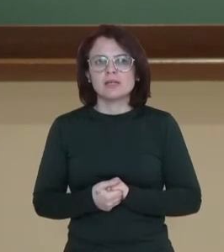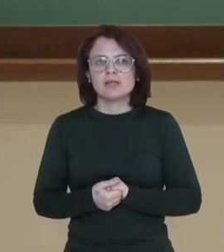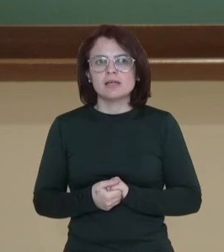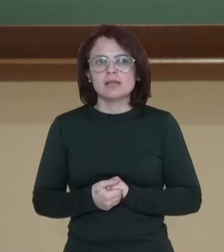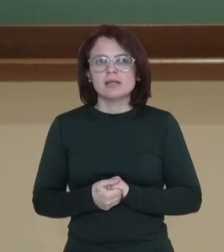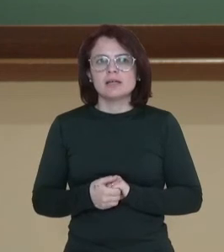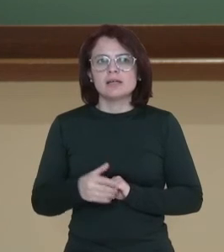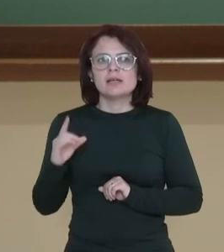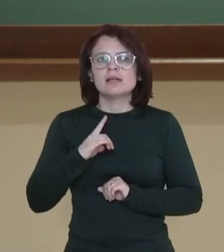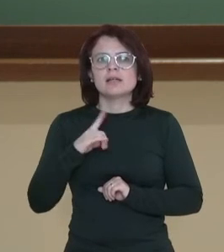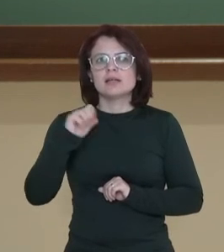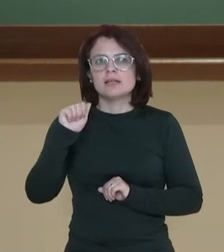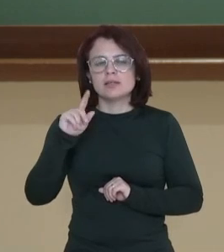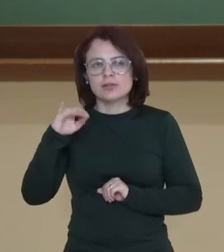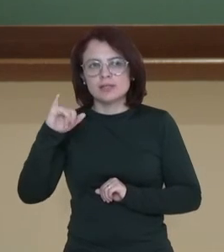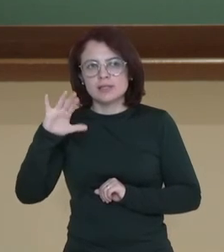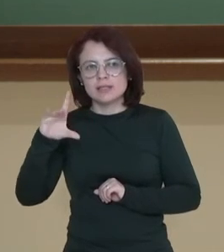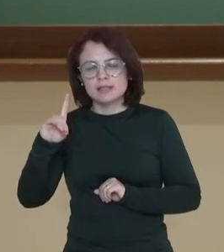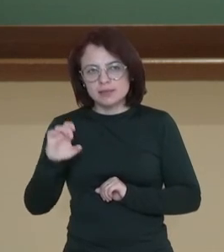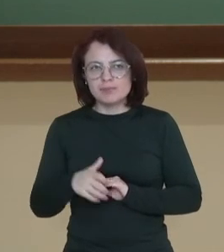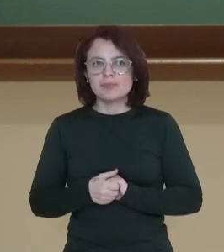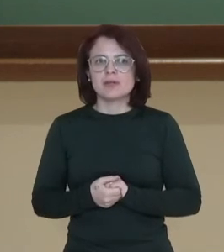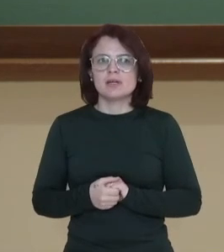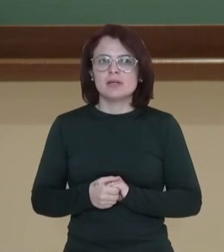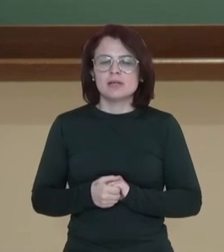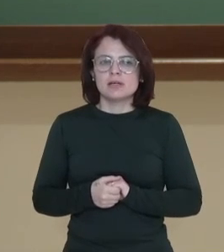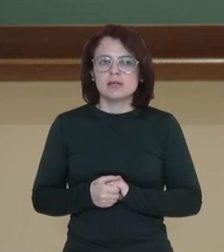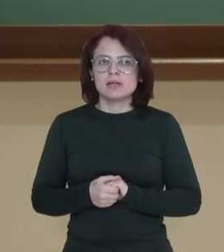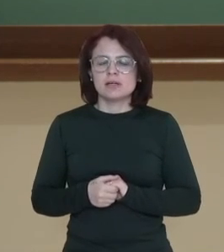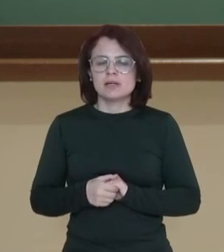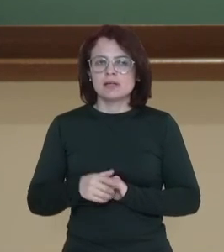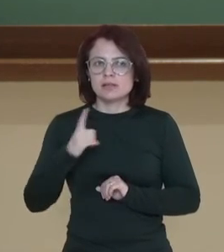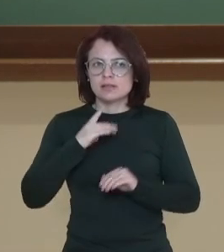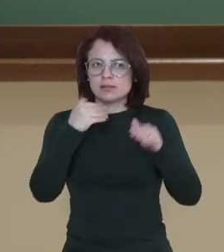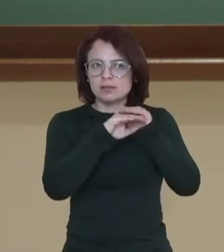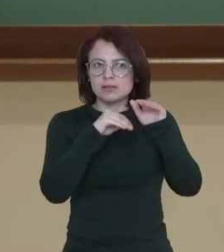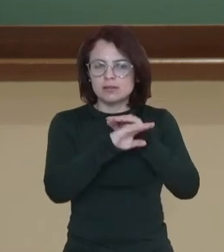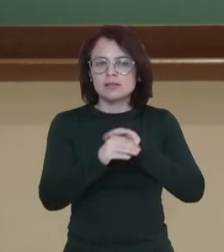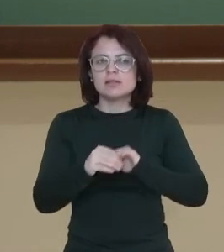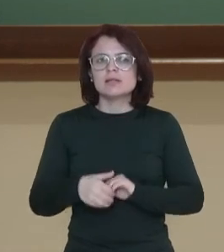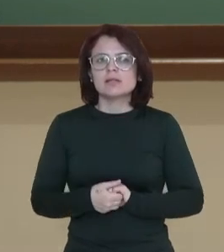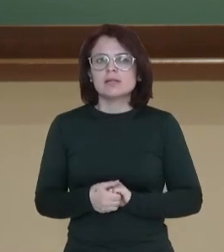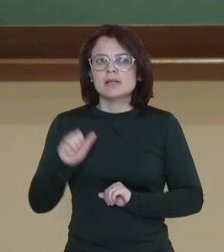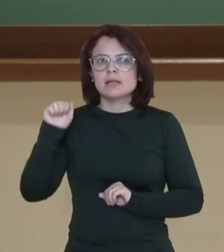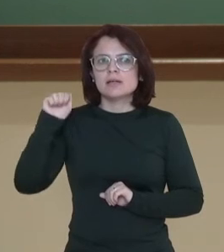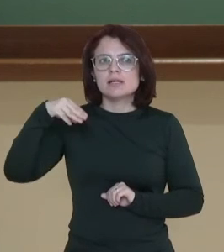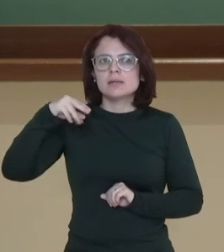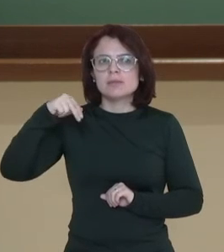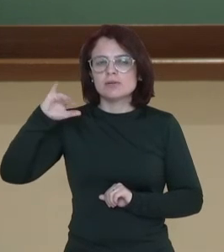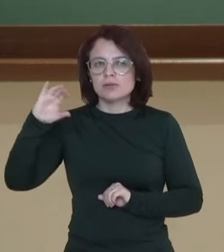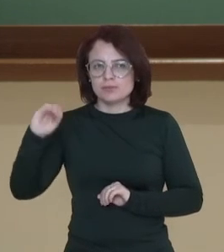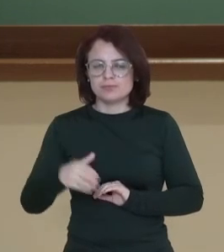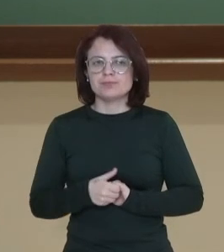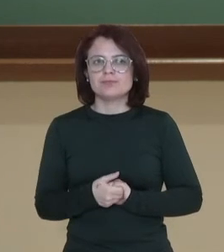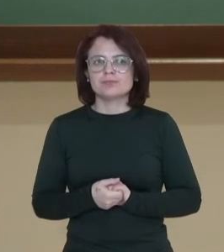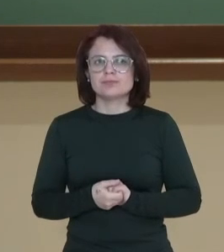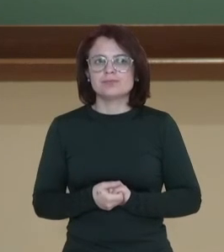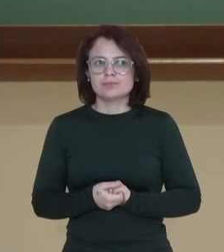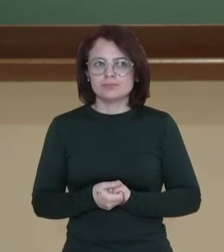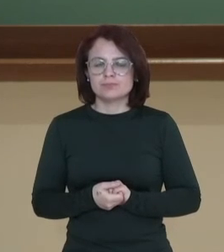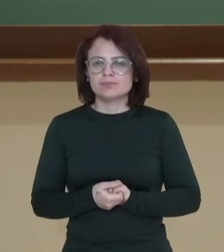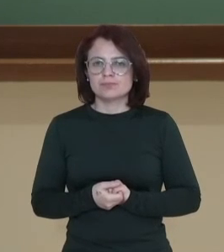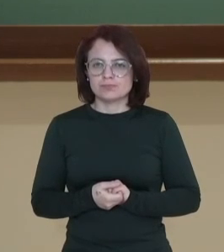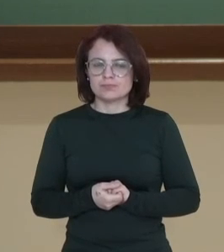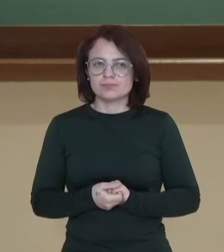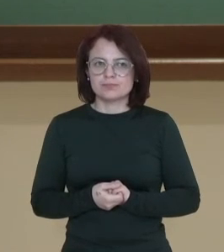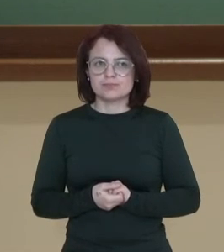redor as trocas gasosas, o alantoide aqui em cima, ele vai armazenar as excretas E, claro, o amnion, ou saco amniótico, que